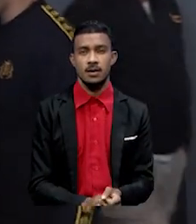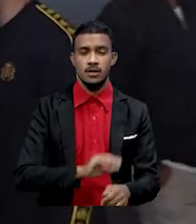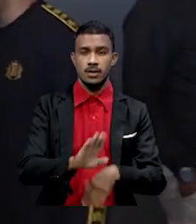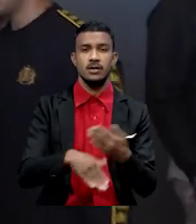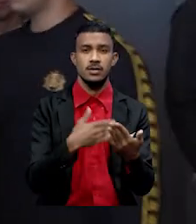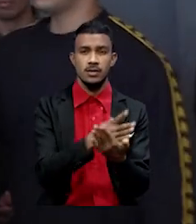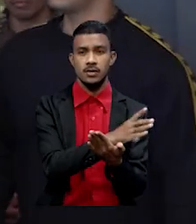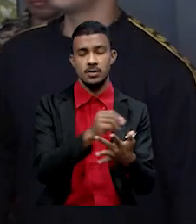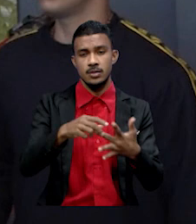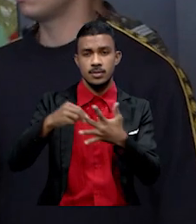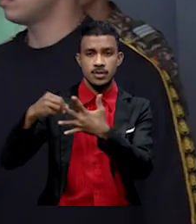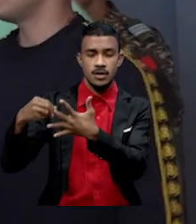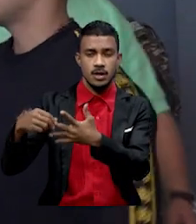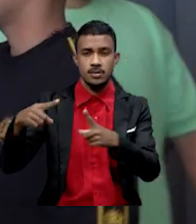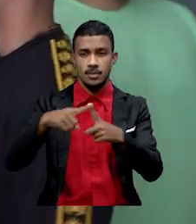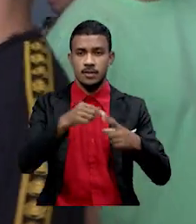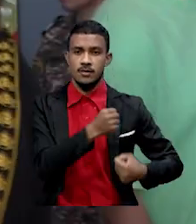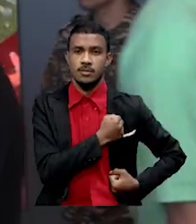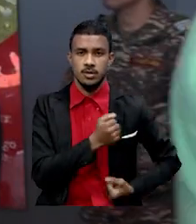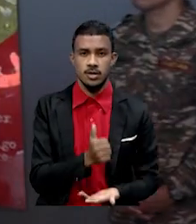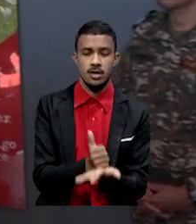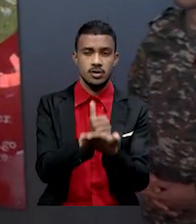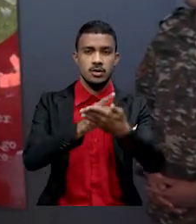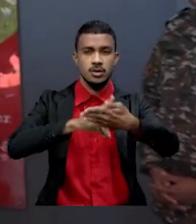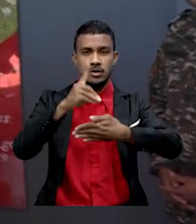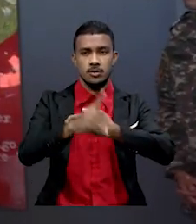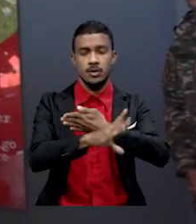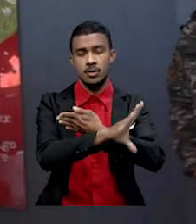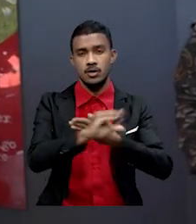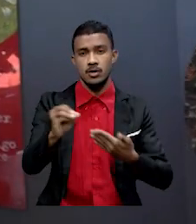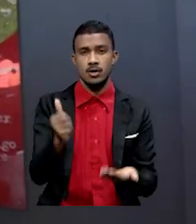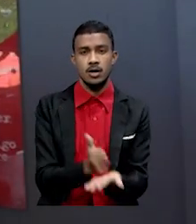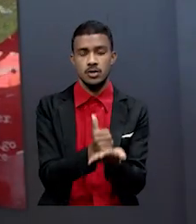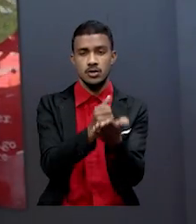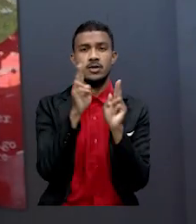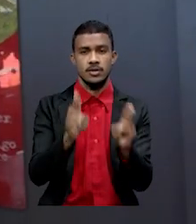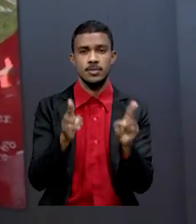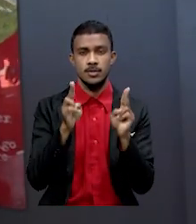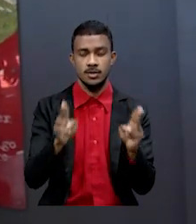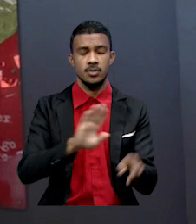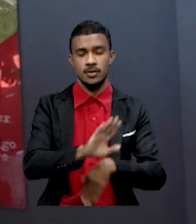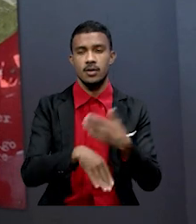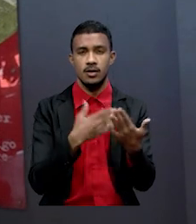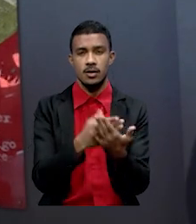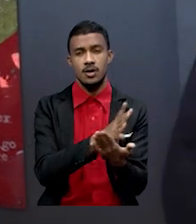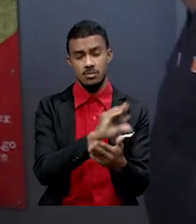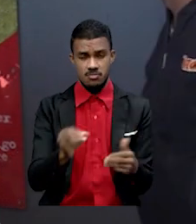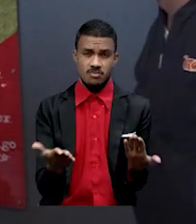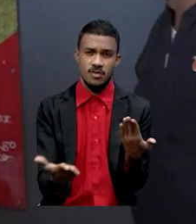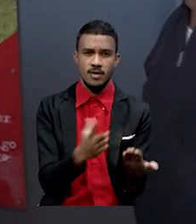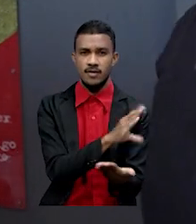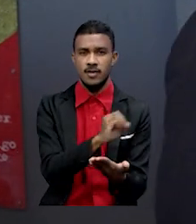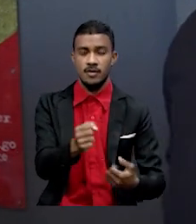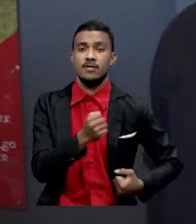essenciais das Forças Armadas, que é na ajuda ao desenvolvimento e na ajuda a emergências civis. Para quê? Para que as Forças Armadas, que